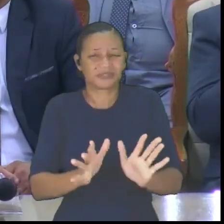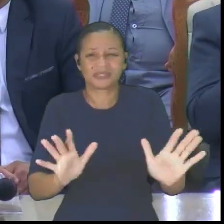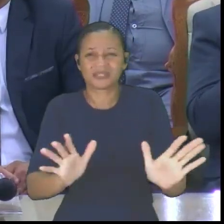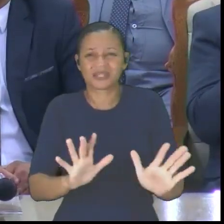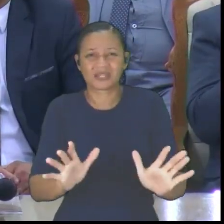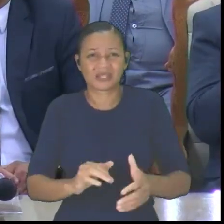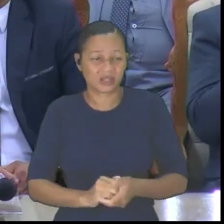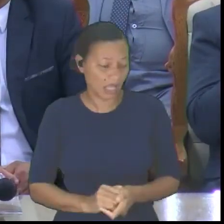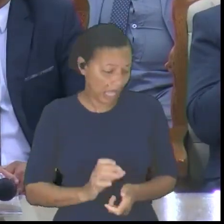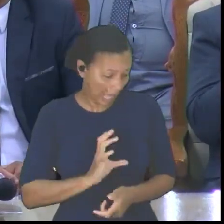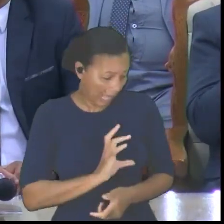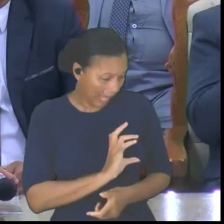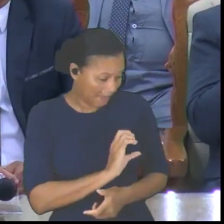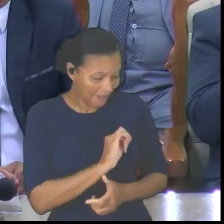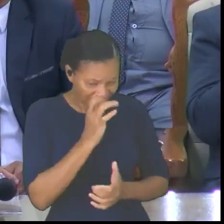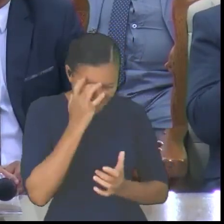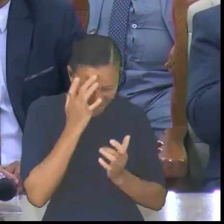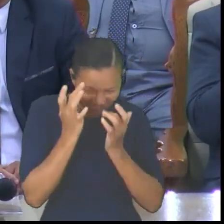ame quando for fácil.